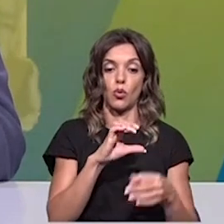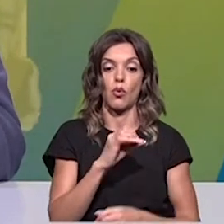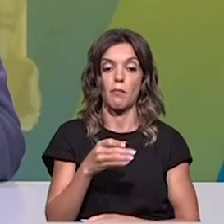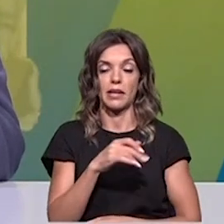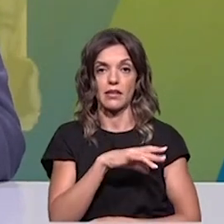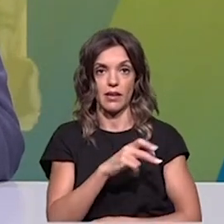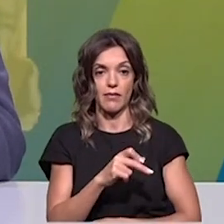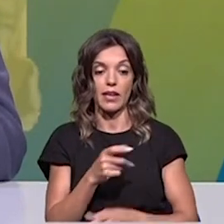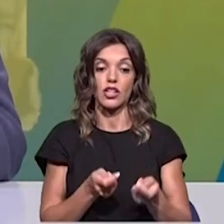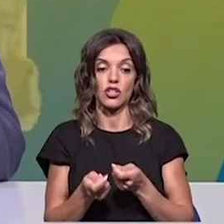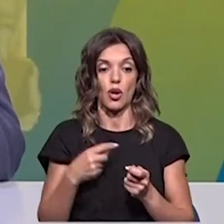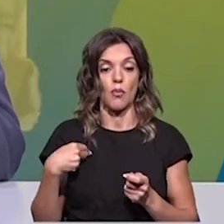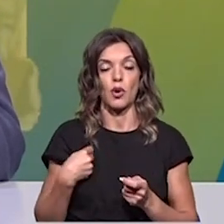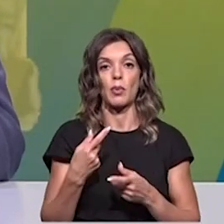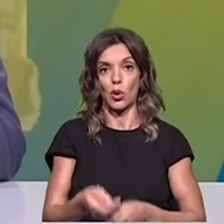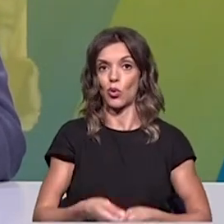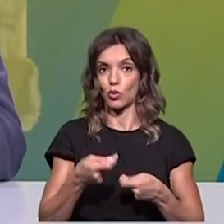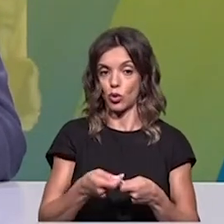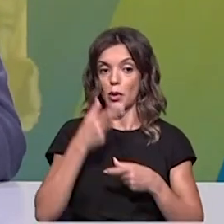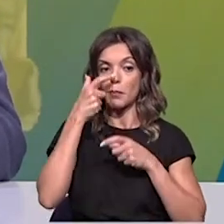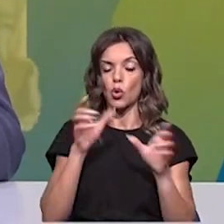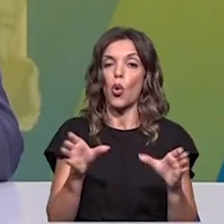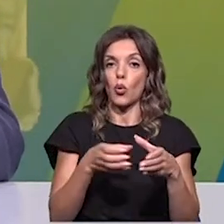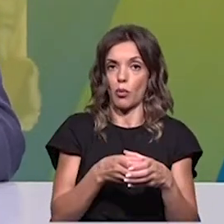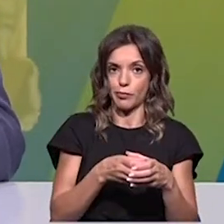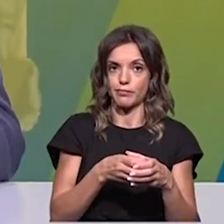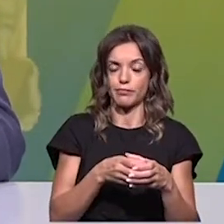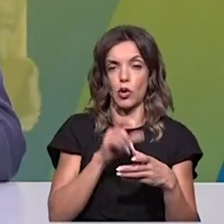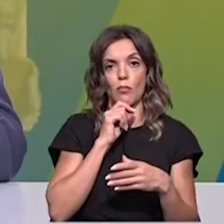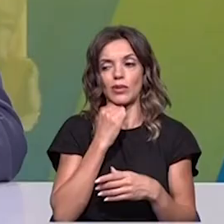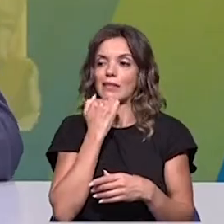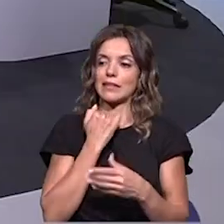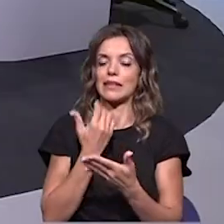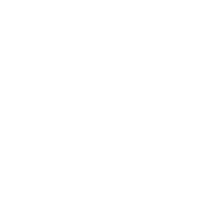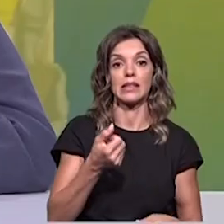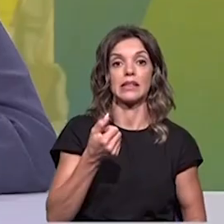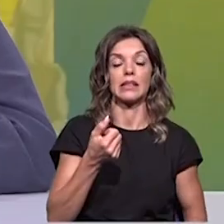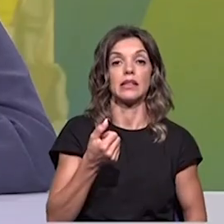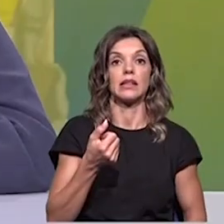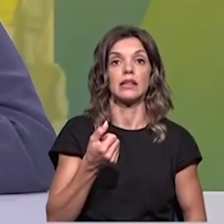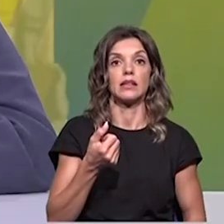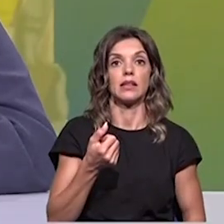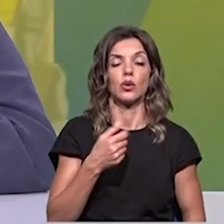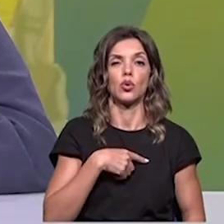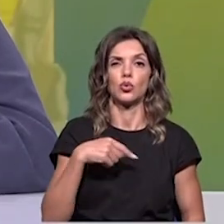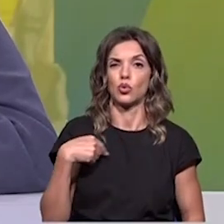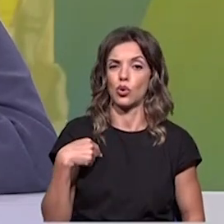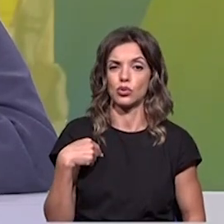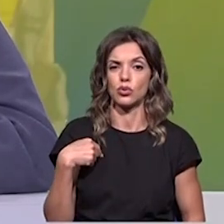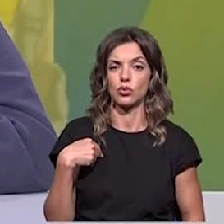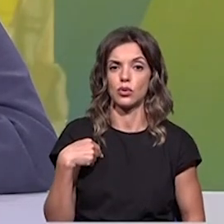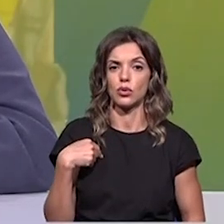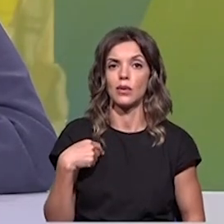os próprios agricultores ou pelo grupo da agricultores para para conseguir satisfazer as necessidades não seja nós temos talvez atingir